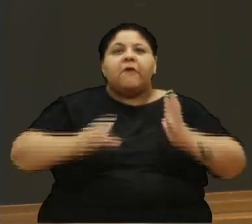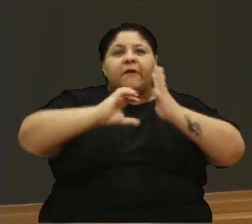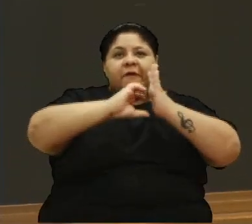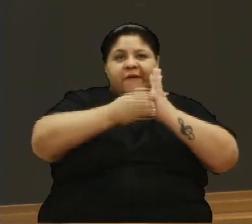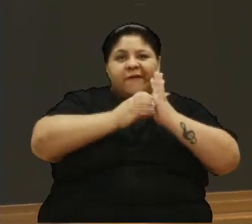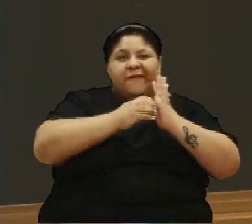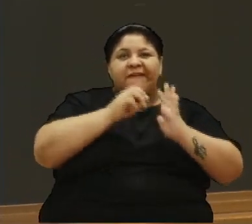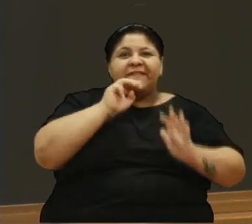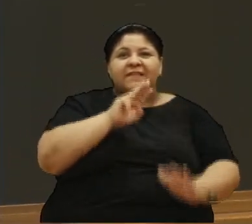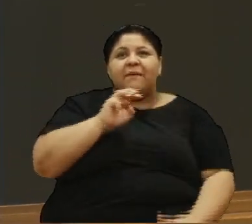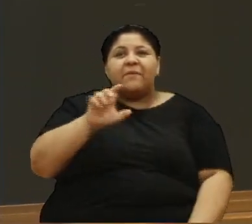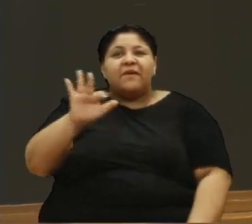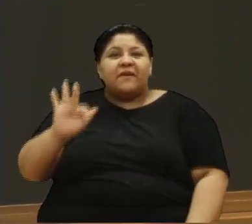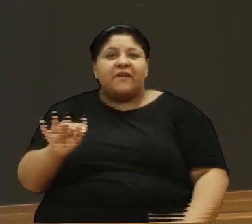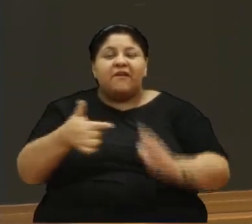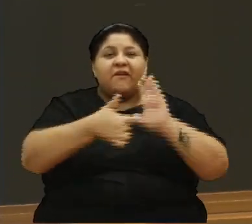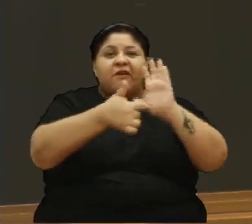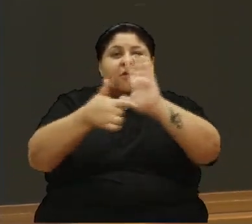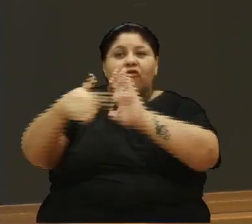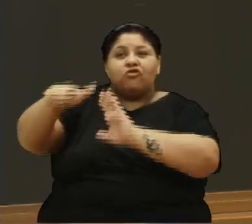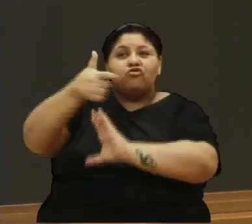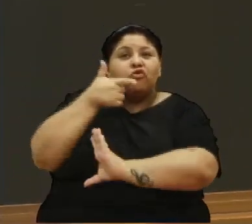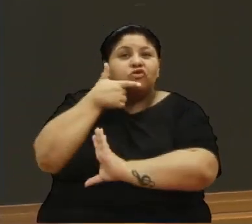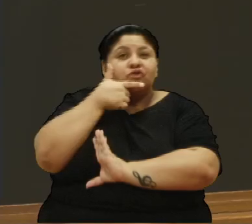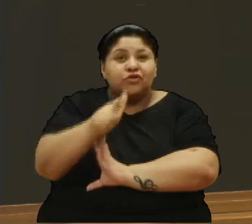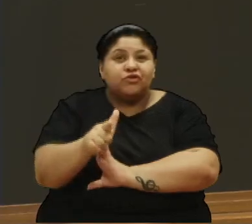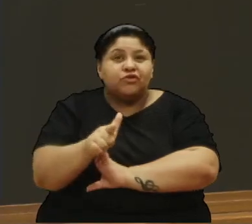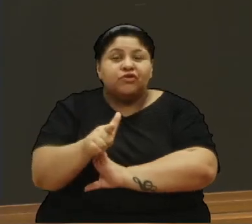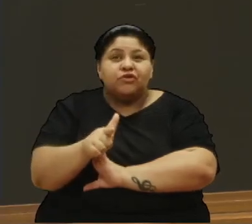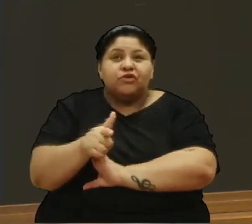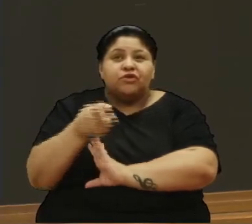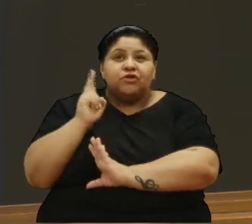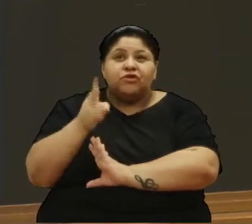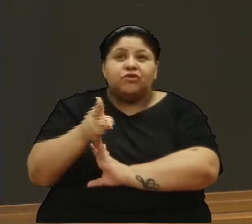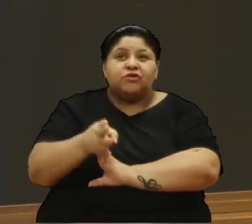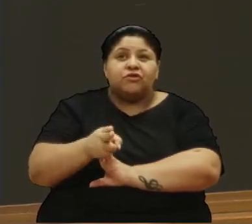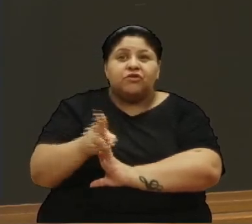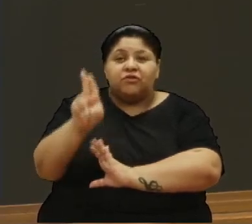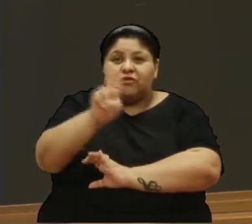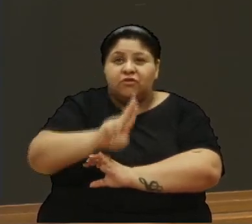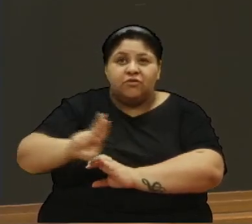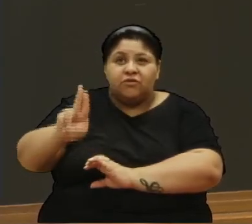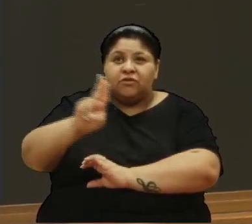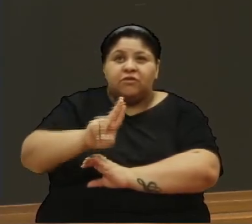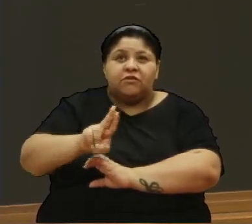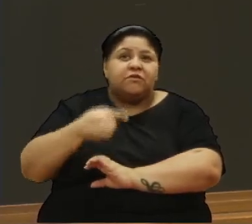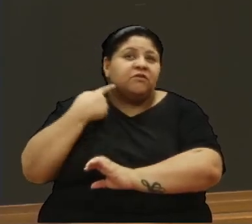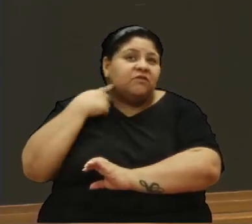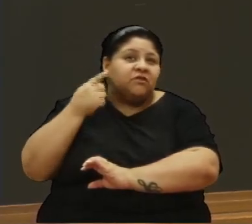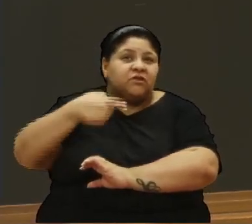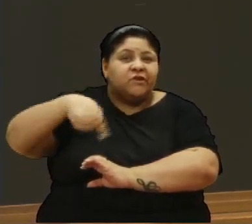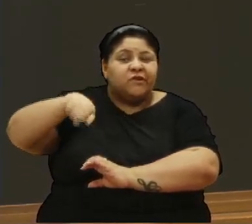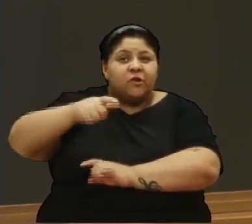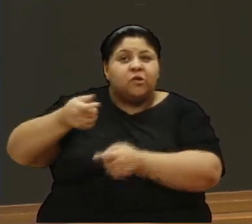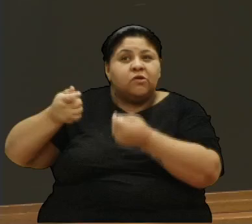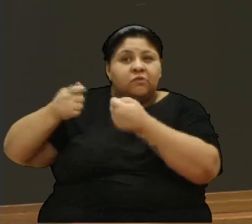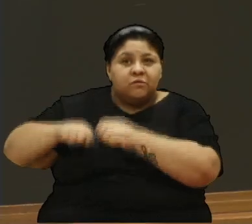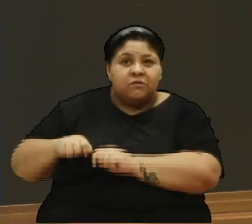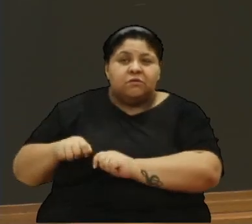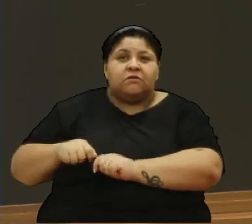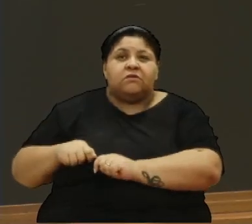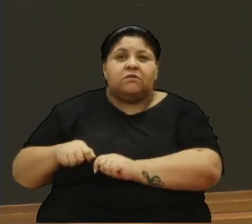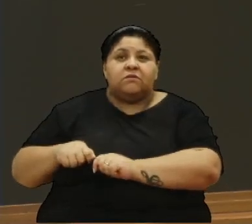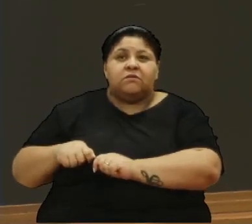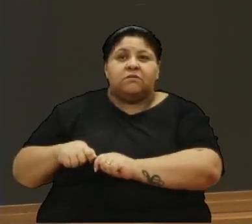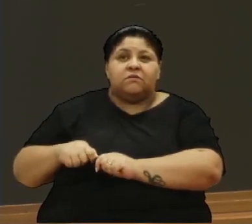WWF apresentam que, para que nós consigamos manter o nosso índice de consumo e produção de lixo, nós precisamos de